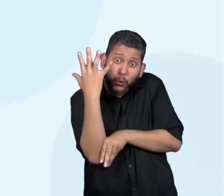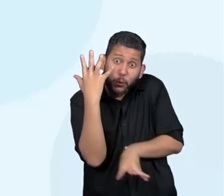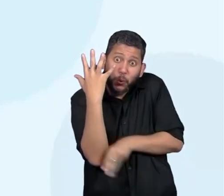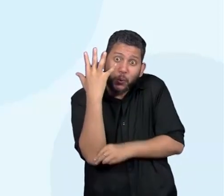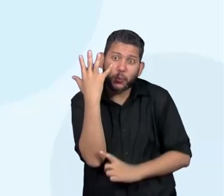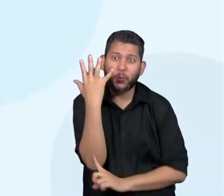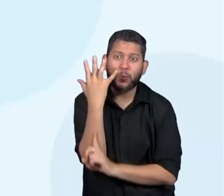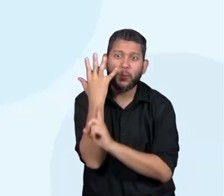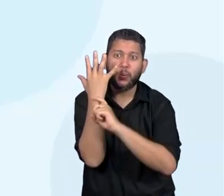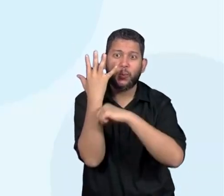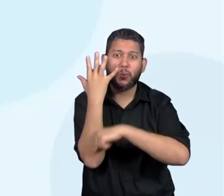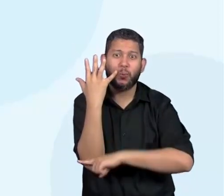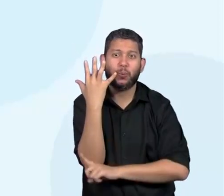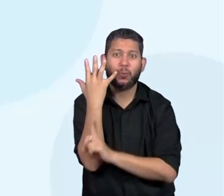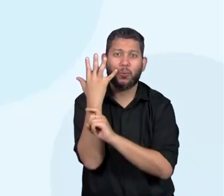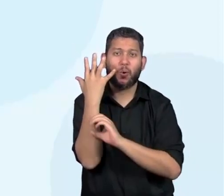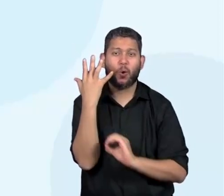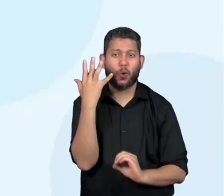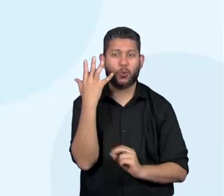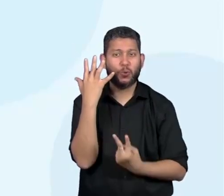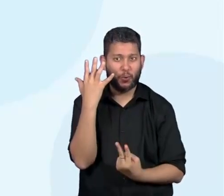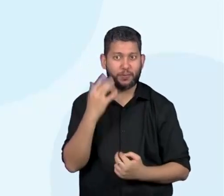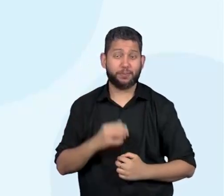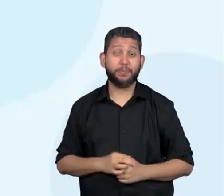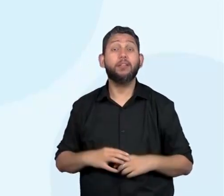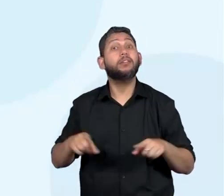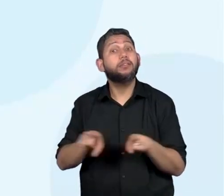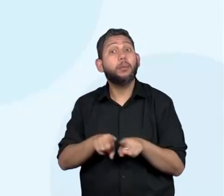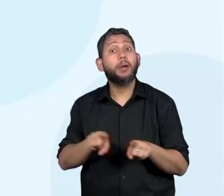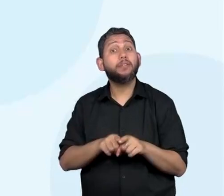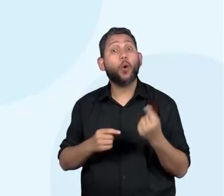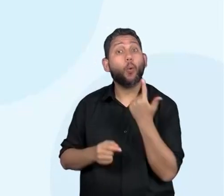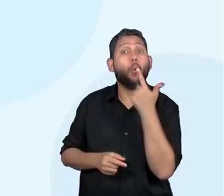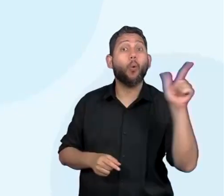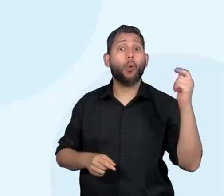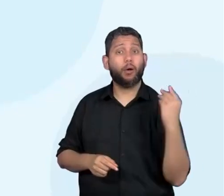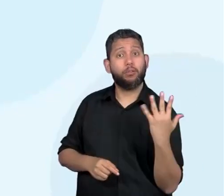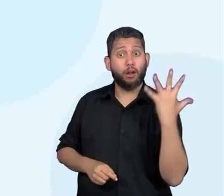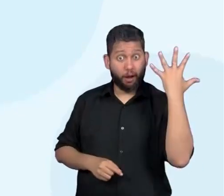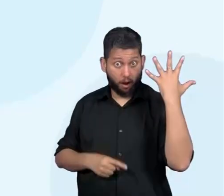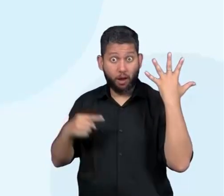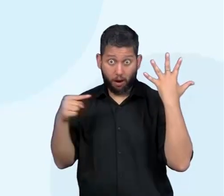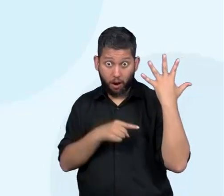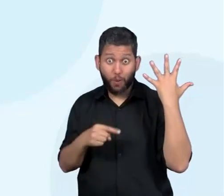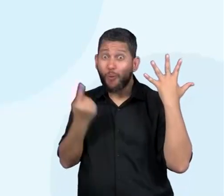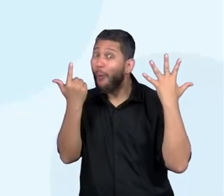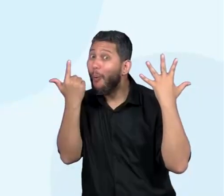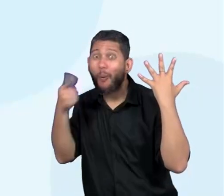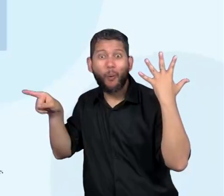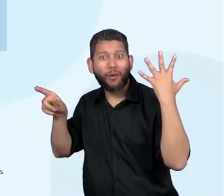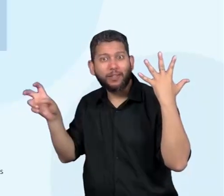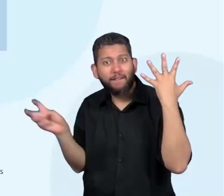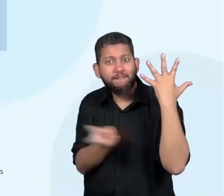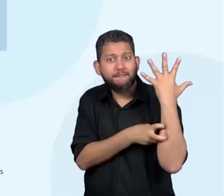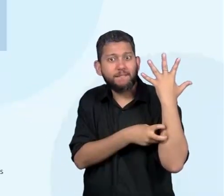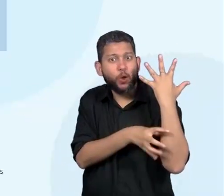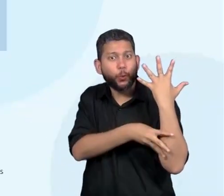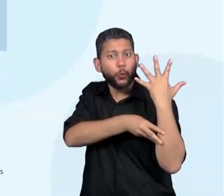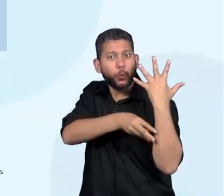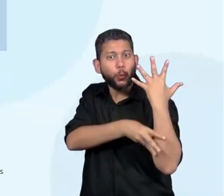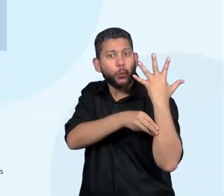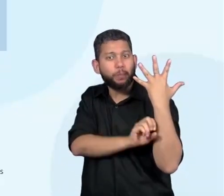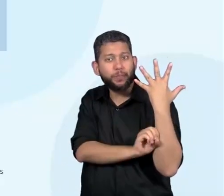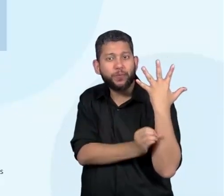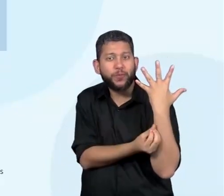aí parasitas que a gente citou anteriormente que acabam absorvendo a água e os nutrientes de outras plantas.